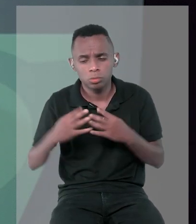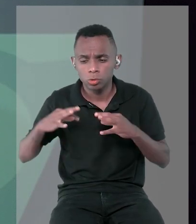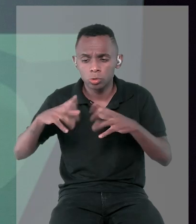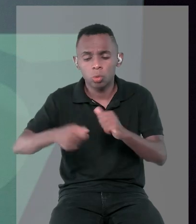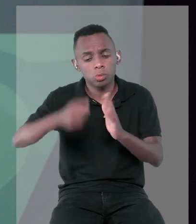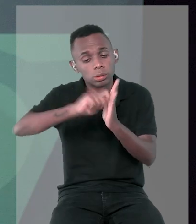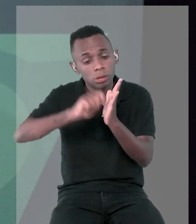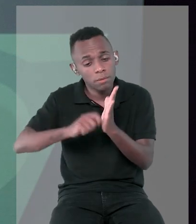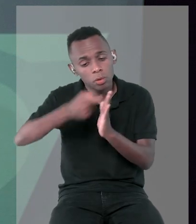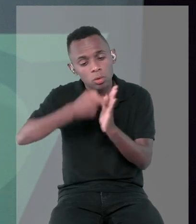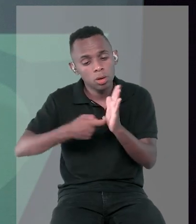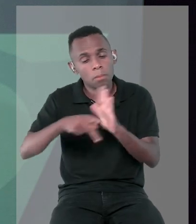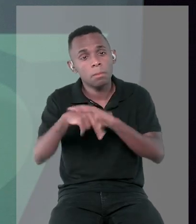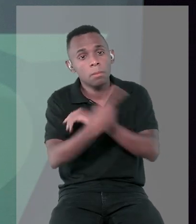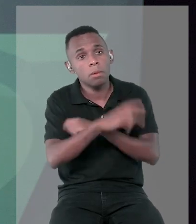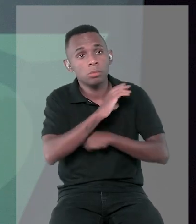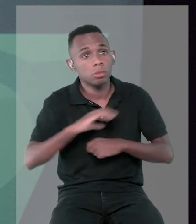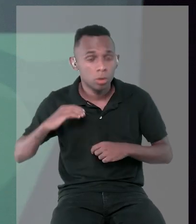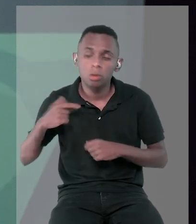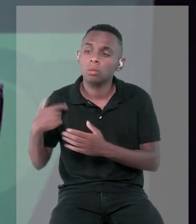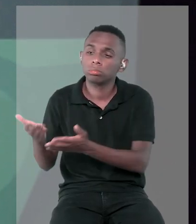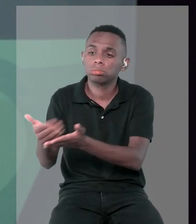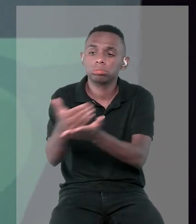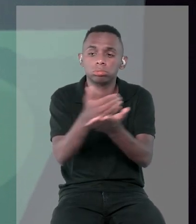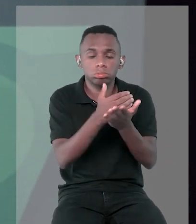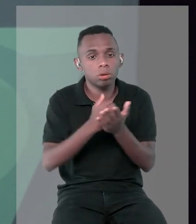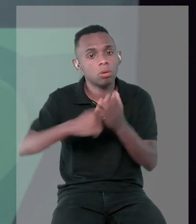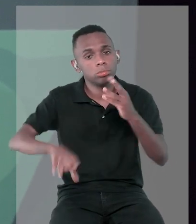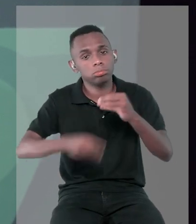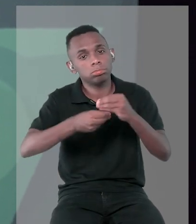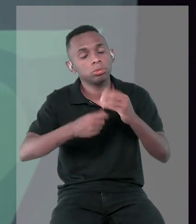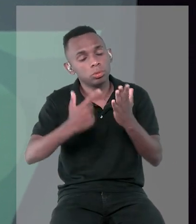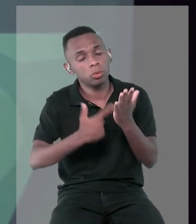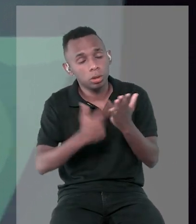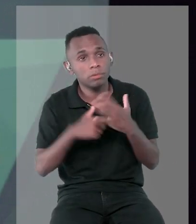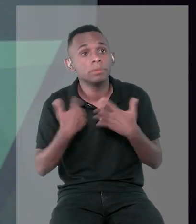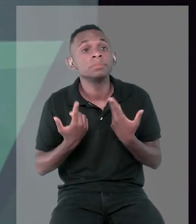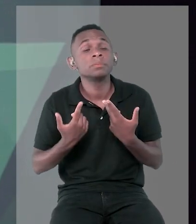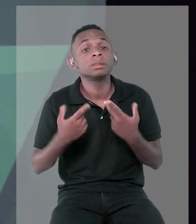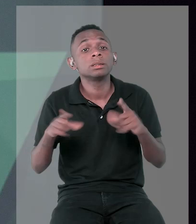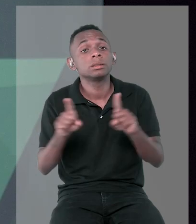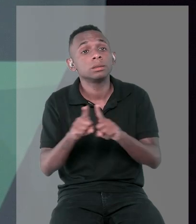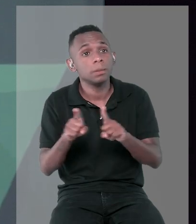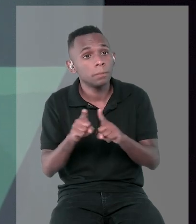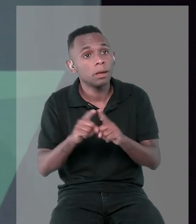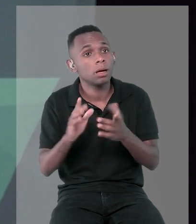eles todos escreveram sobre ela. Né? Então, eu também reuni e coloquei aqui. E há